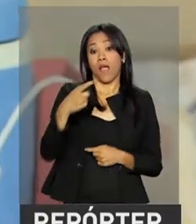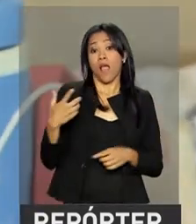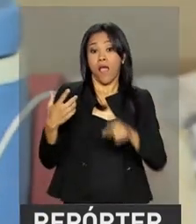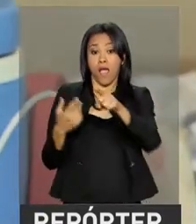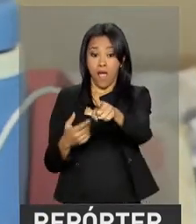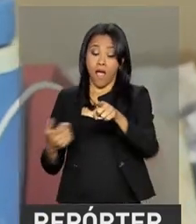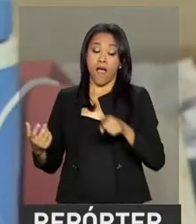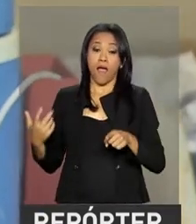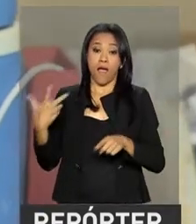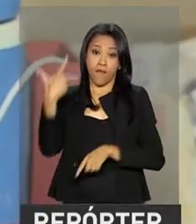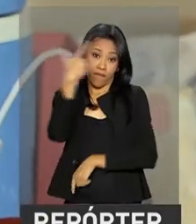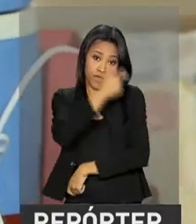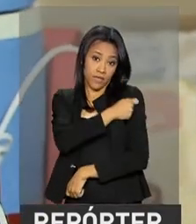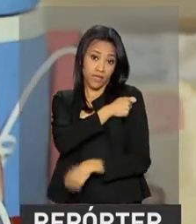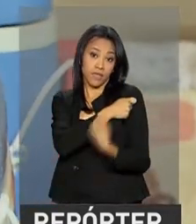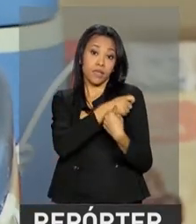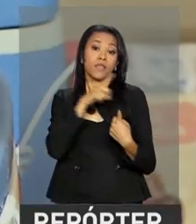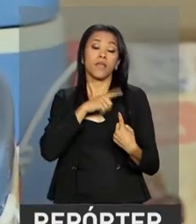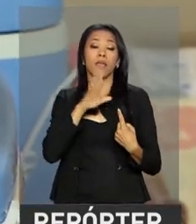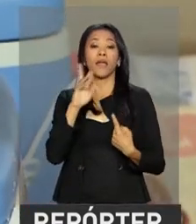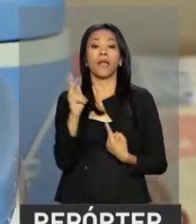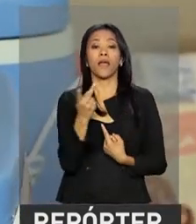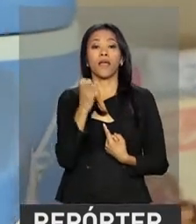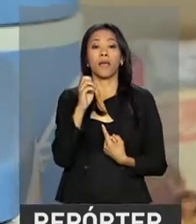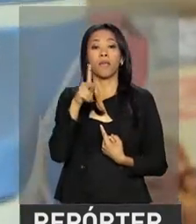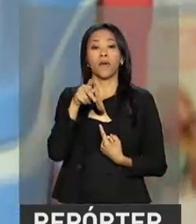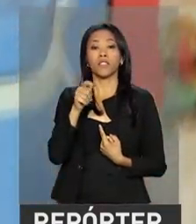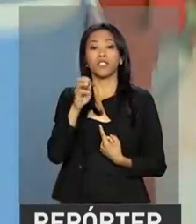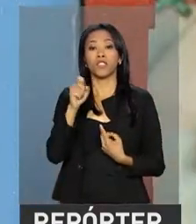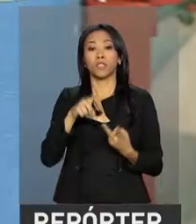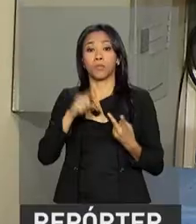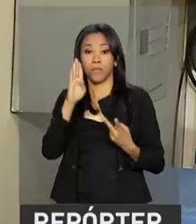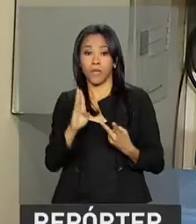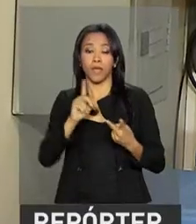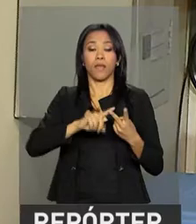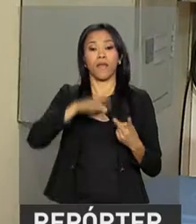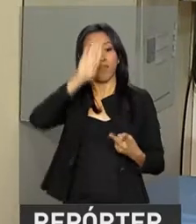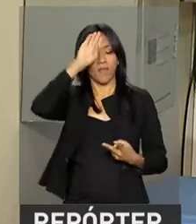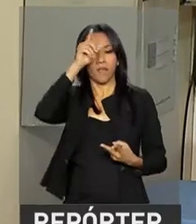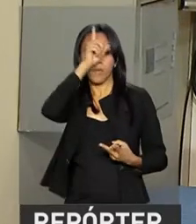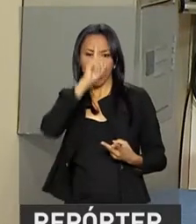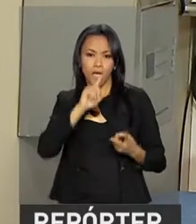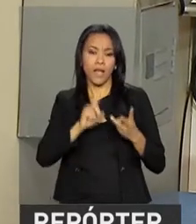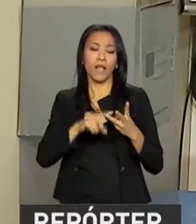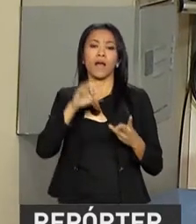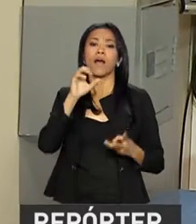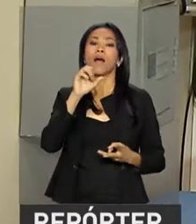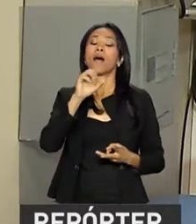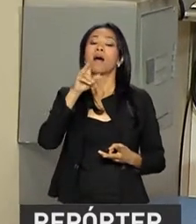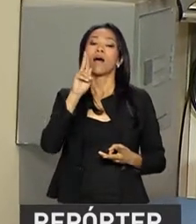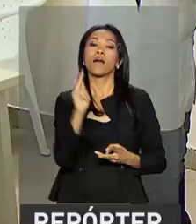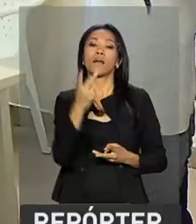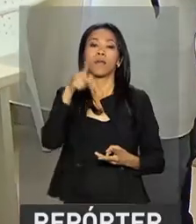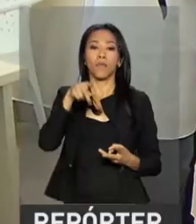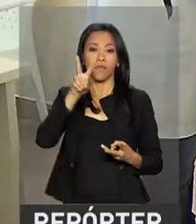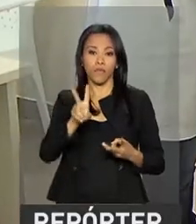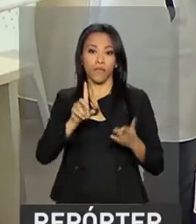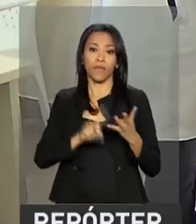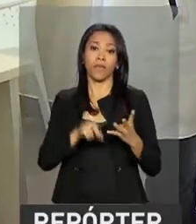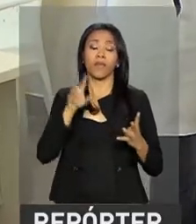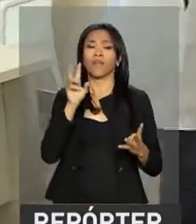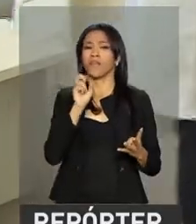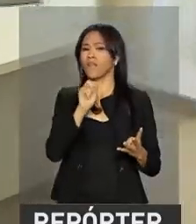estão a de combate à hepatite b febre amarela hpv e tríplice viral que é a